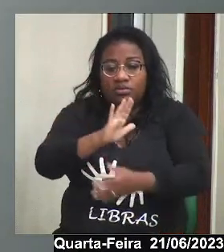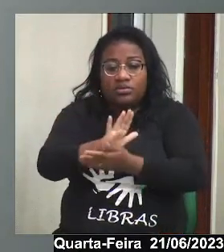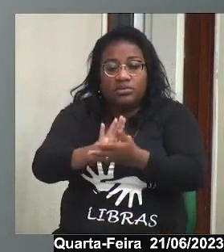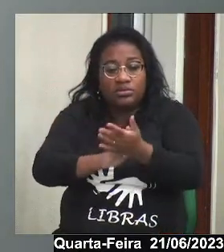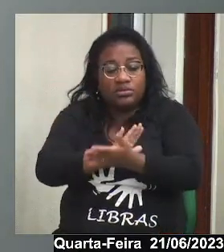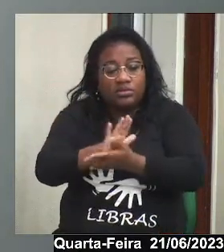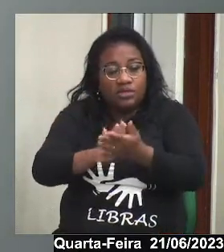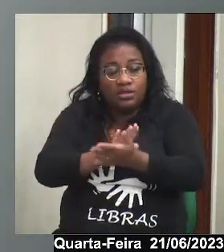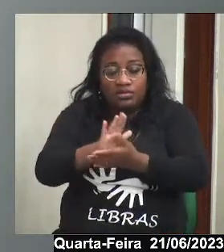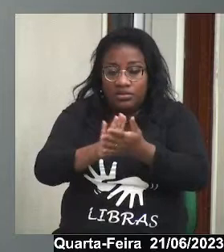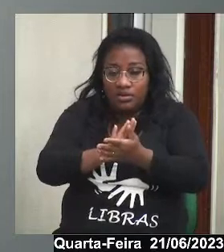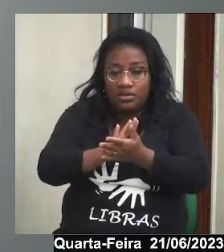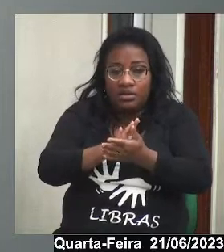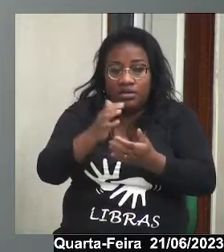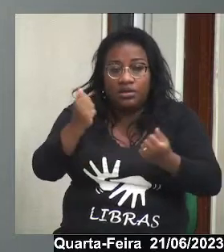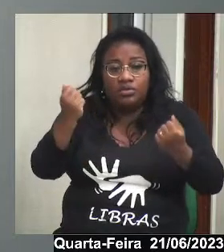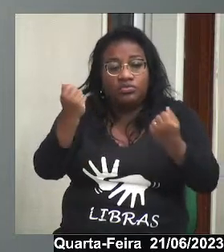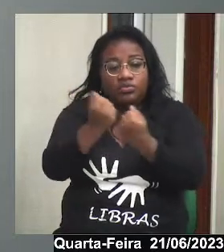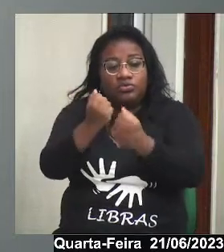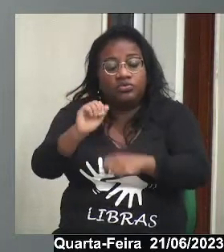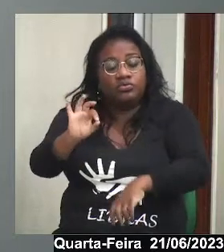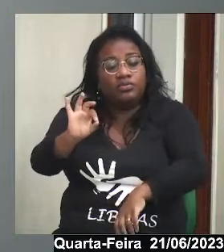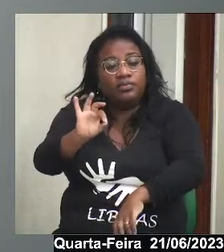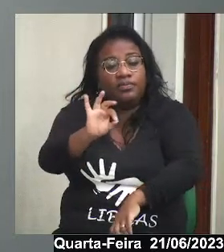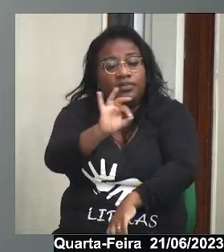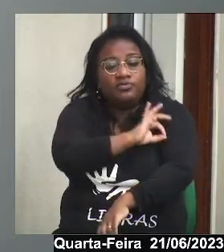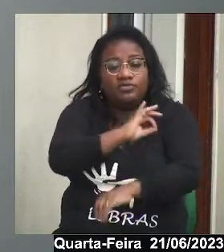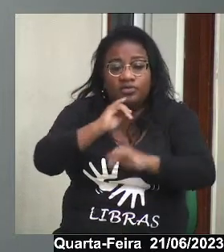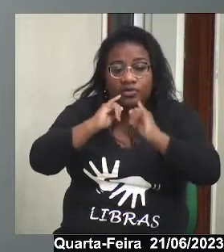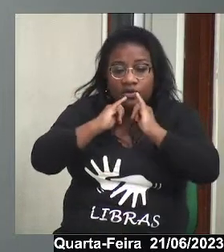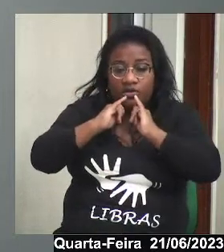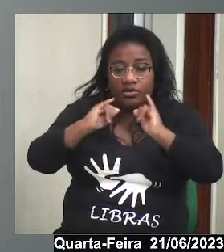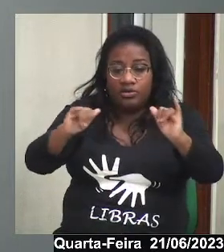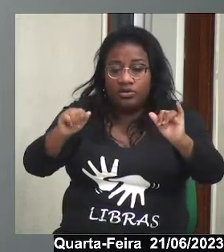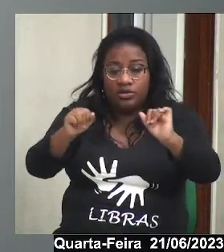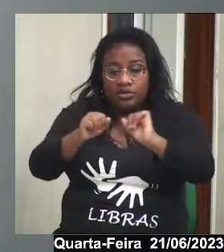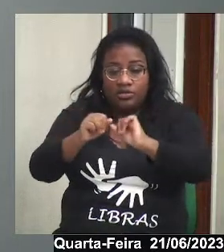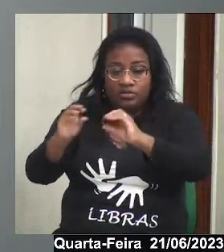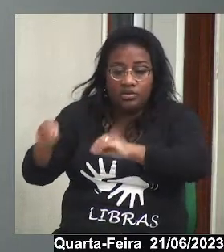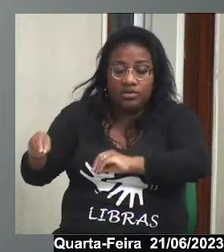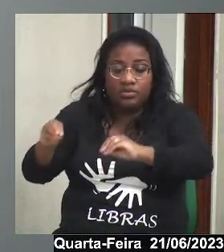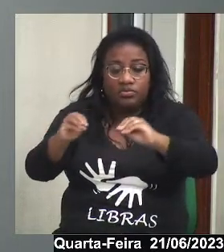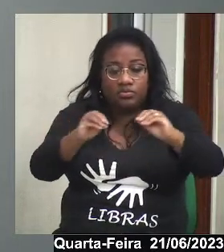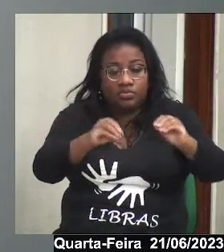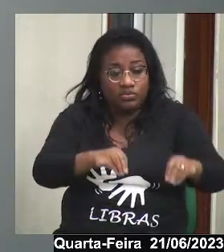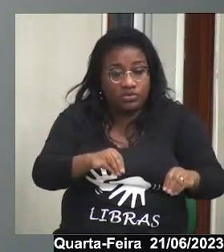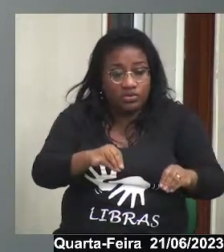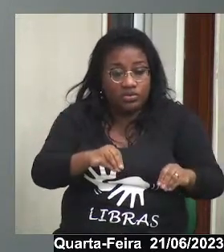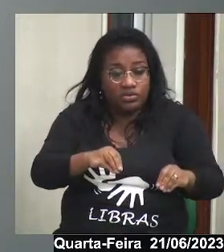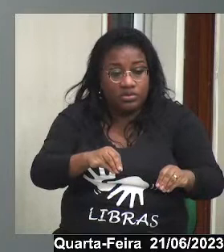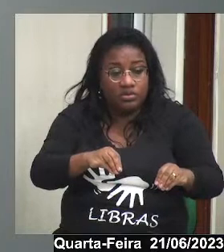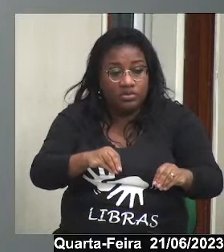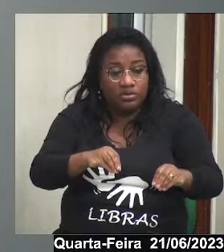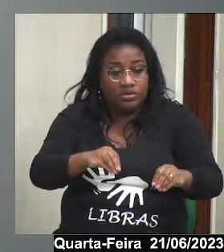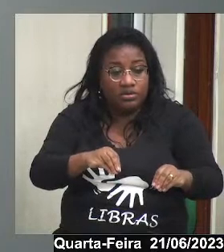vereador. O vice-prefeito vir a público e dizer que não vai remover barraca,